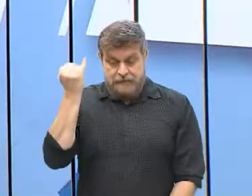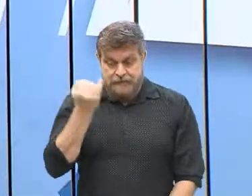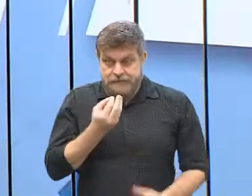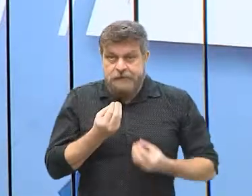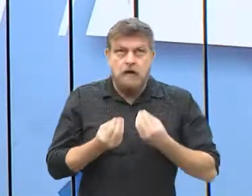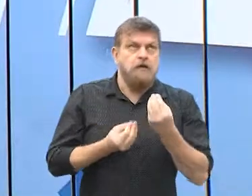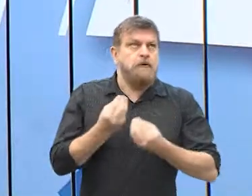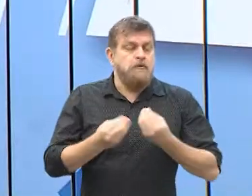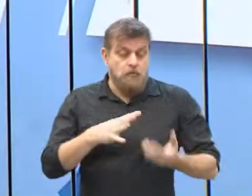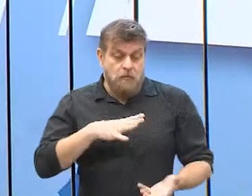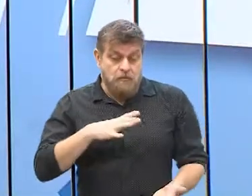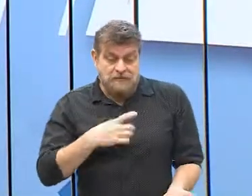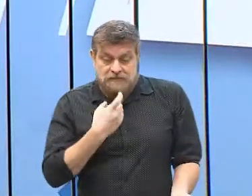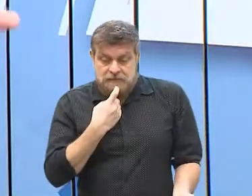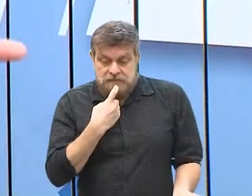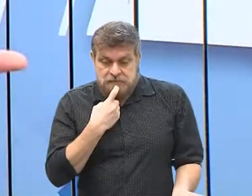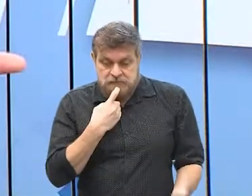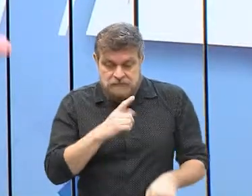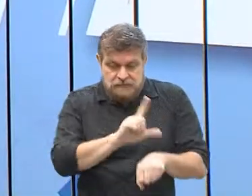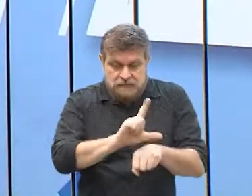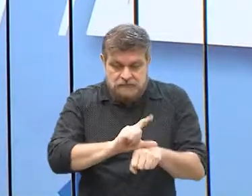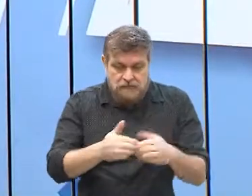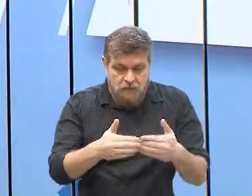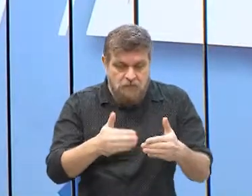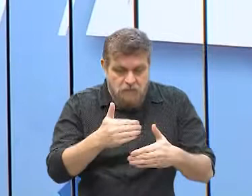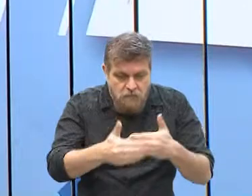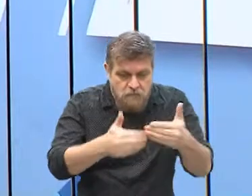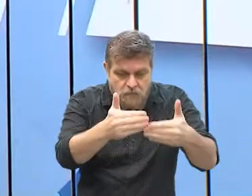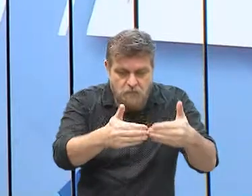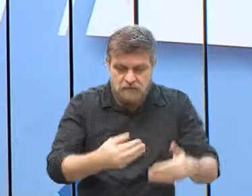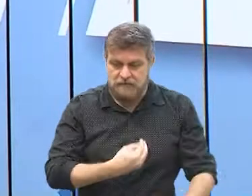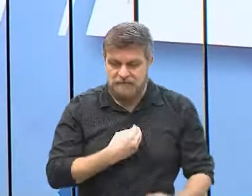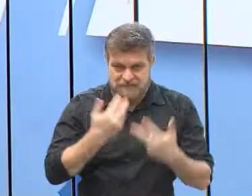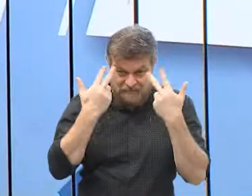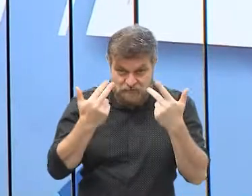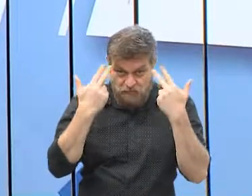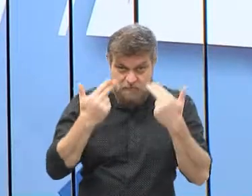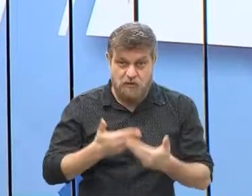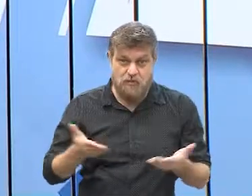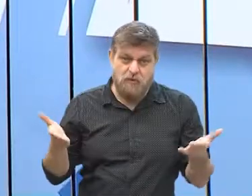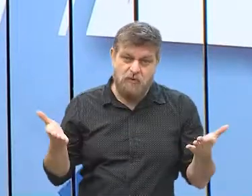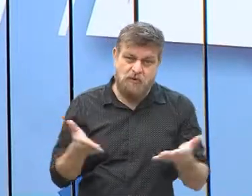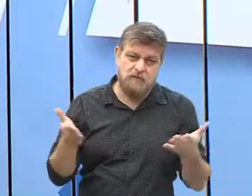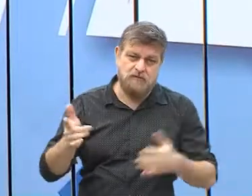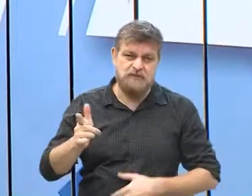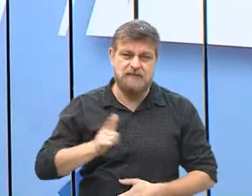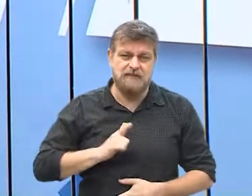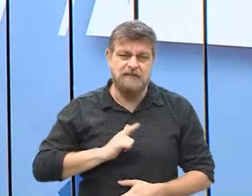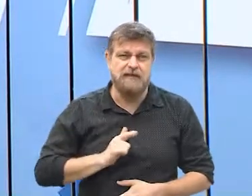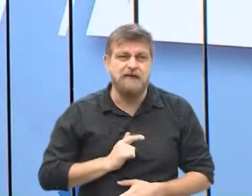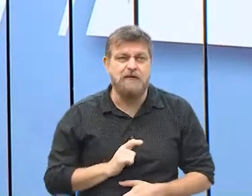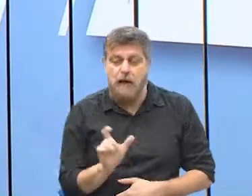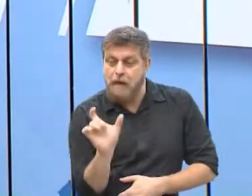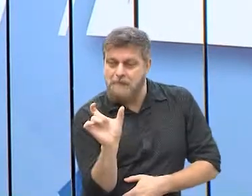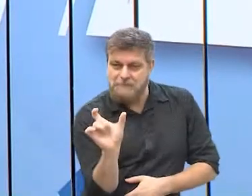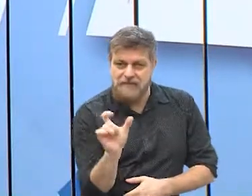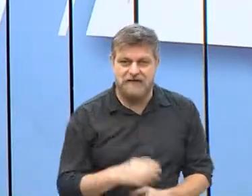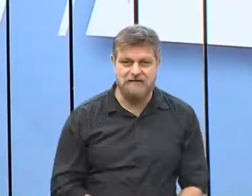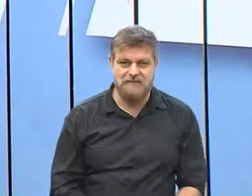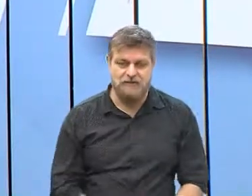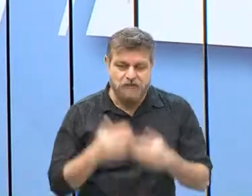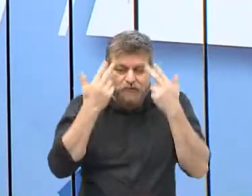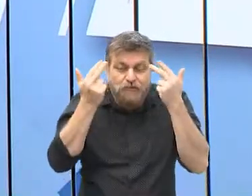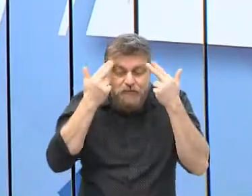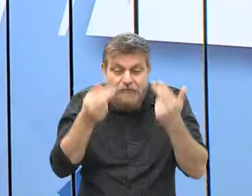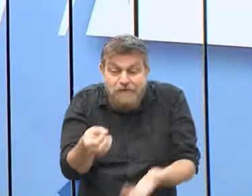Campinas vai retomar a sua normalidade, já que hoje já tem um termo que é o novo normal,